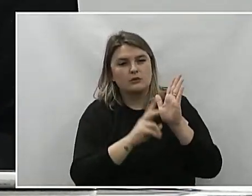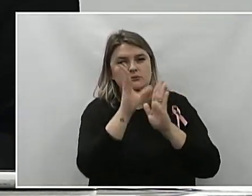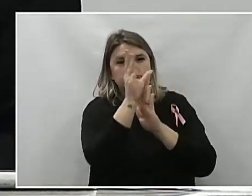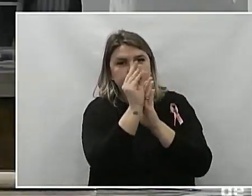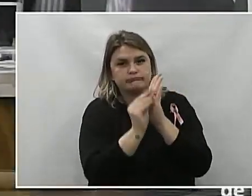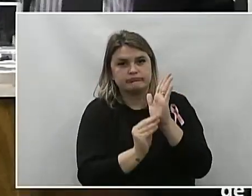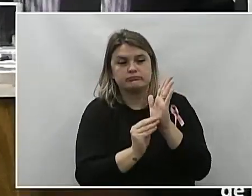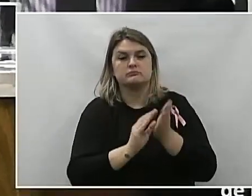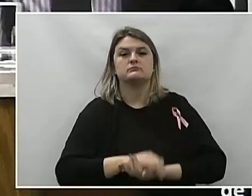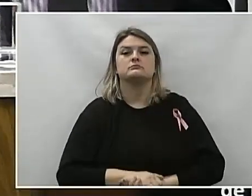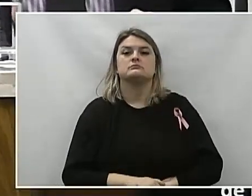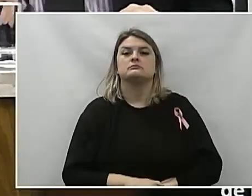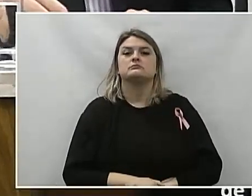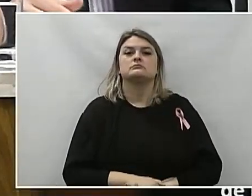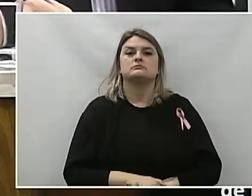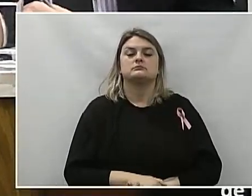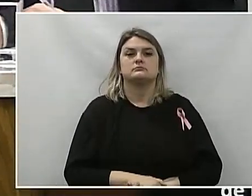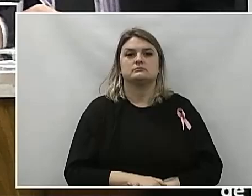da matéria constante